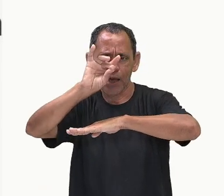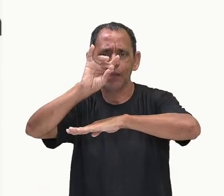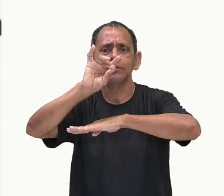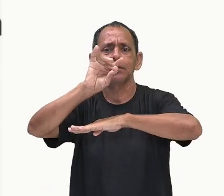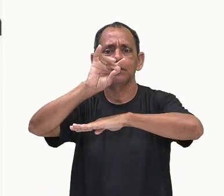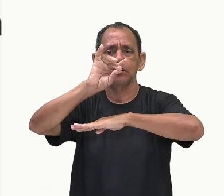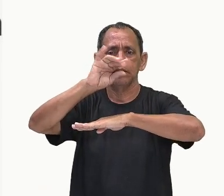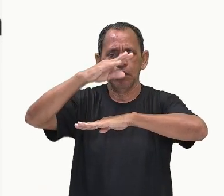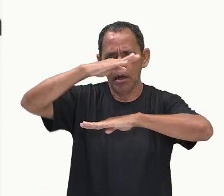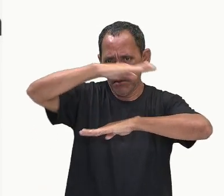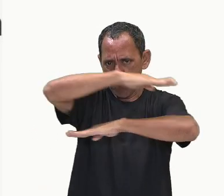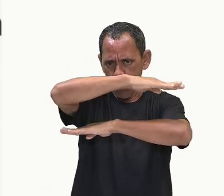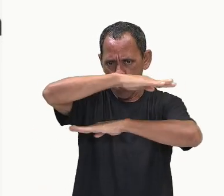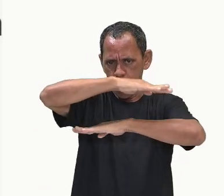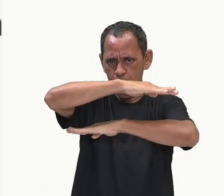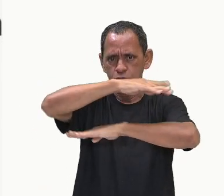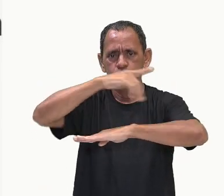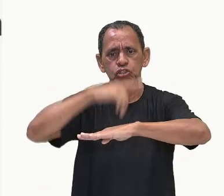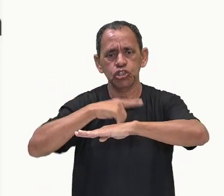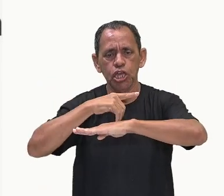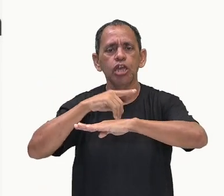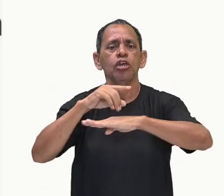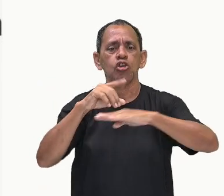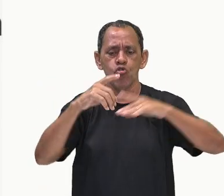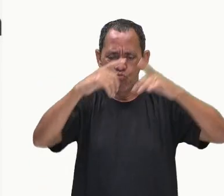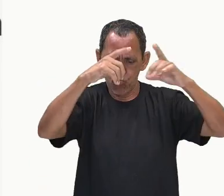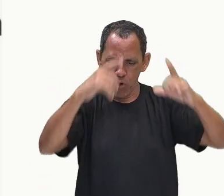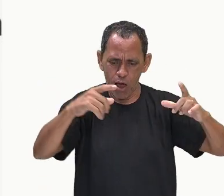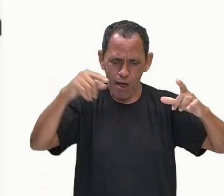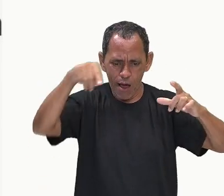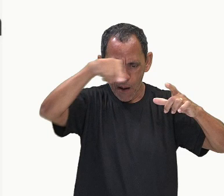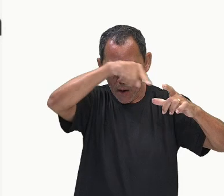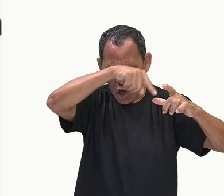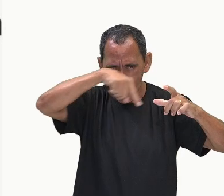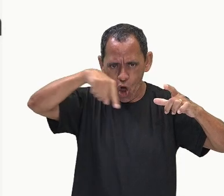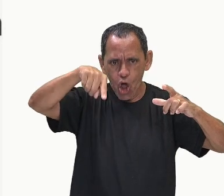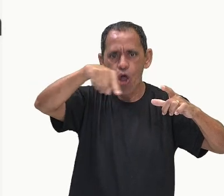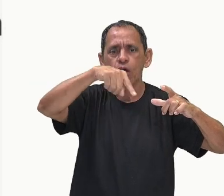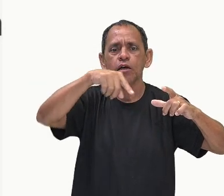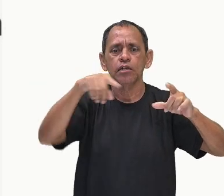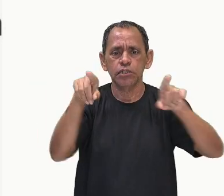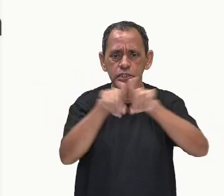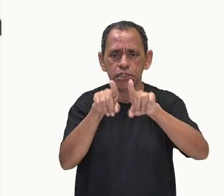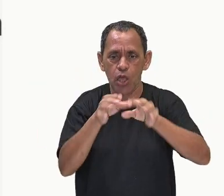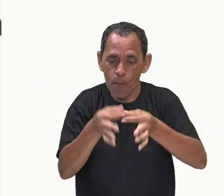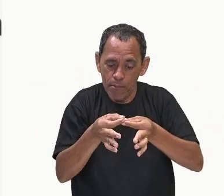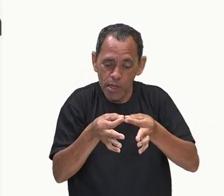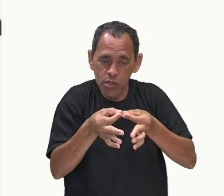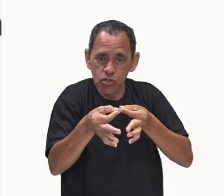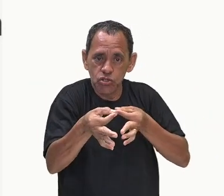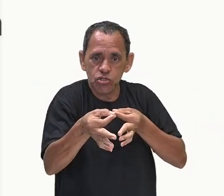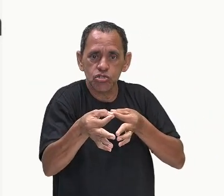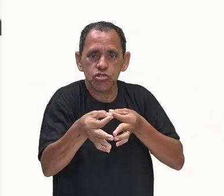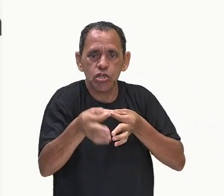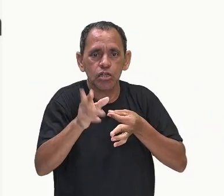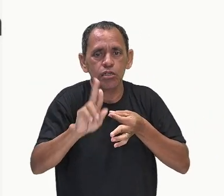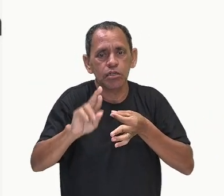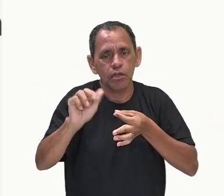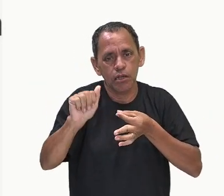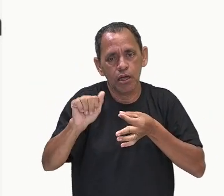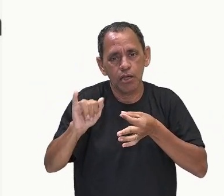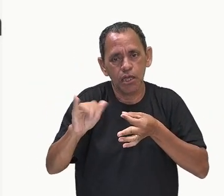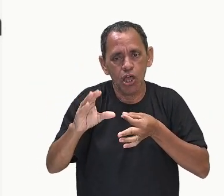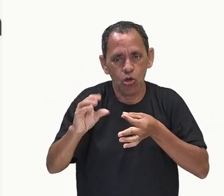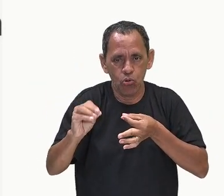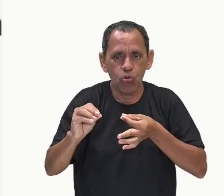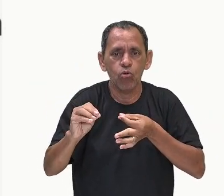uma circunferência, tá? Com a mesma medida de raio, tá? Nos dois planos. E ao fazermos